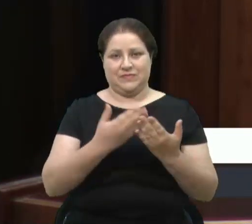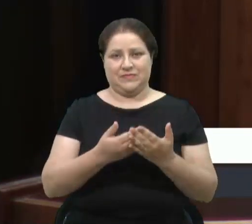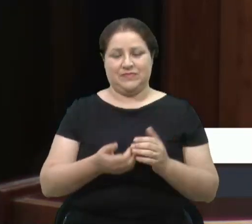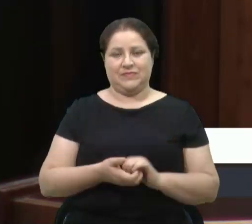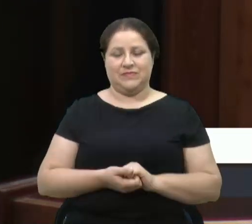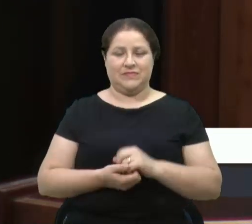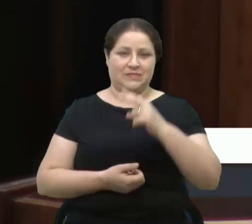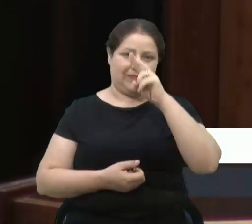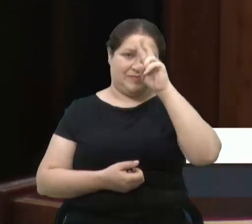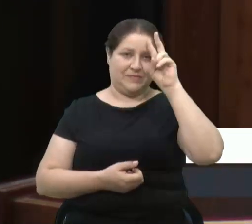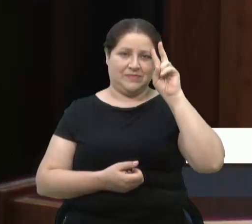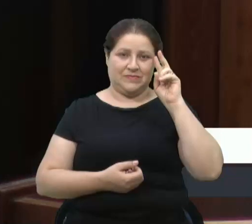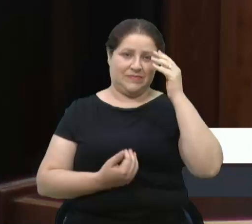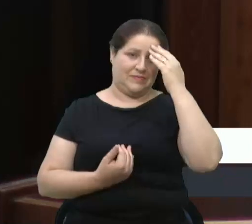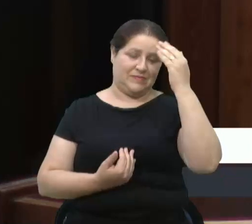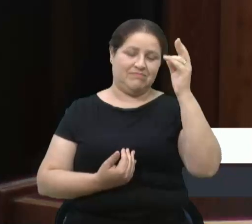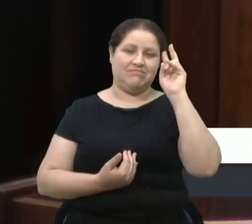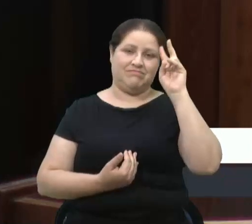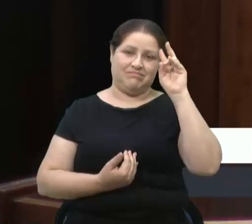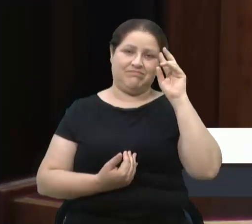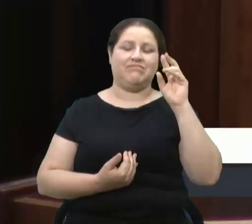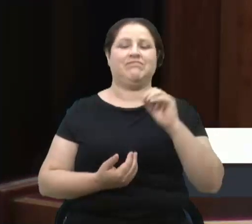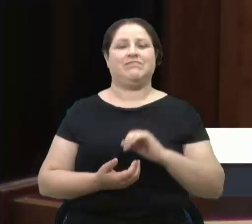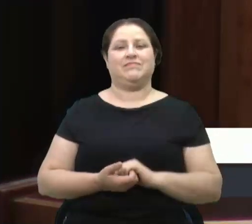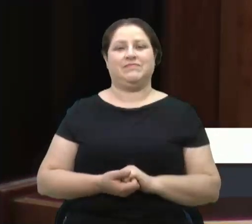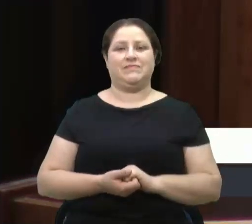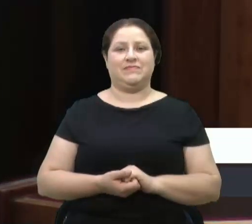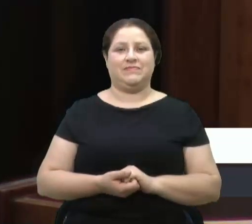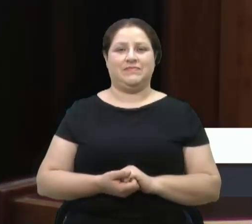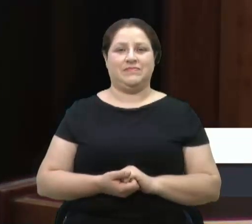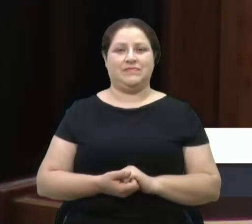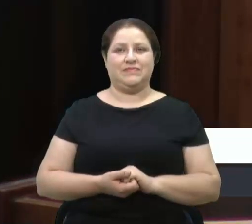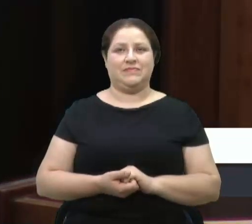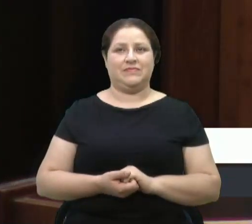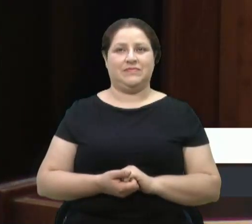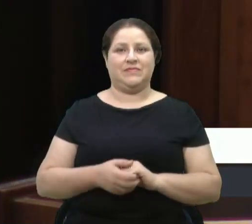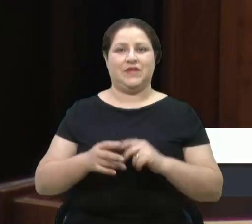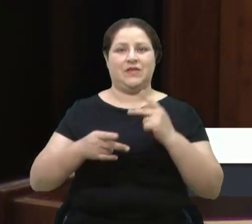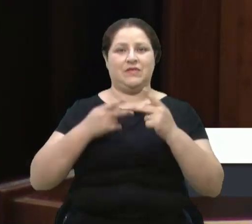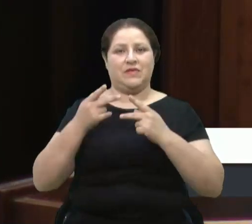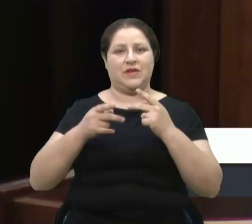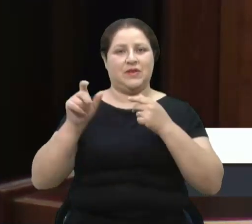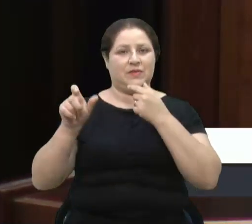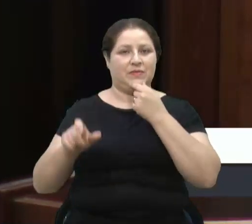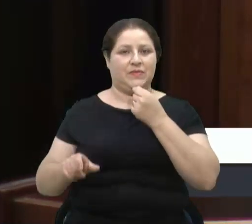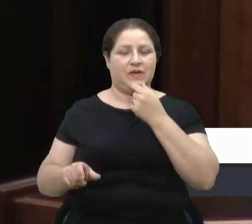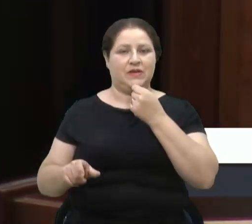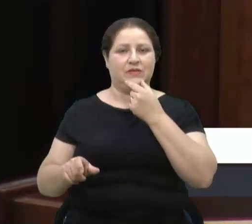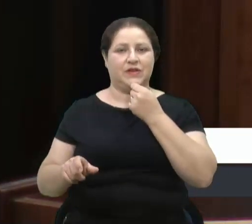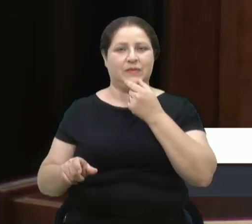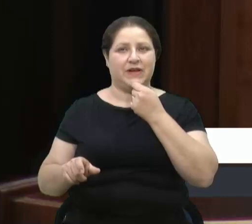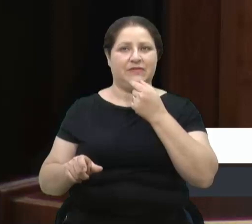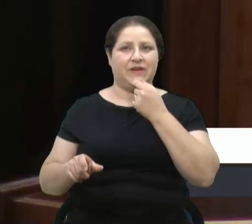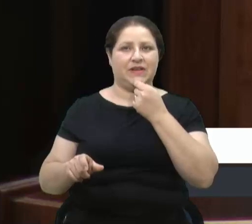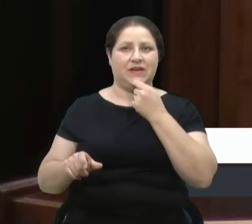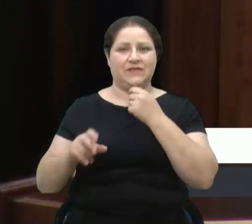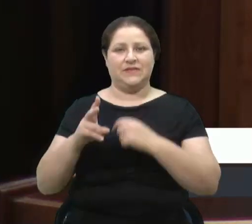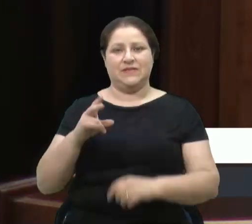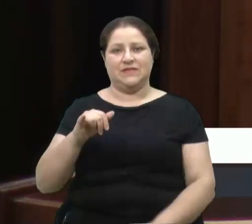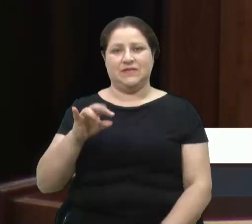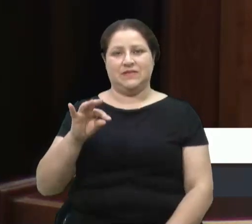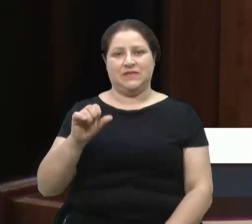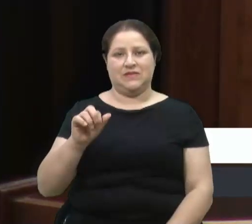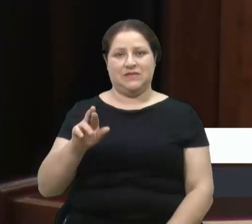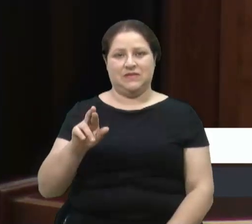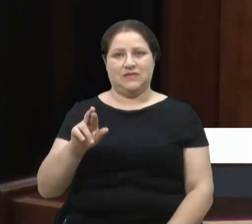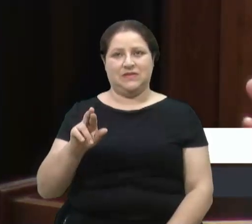obrigado pela recordação depois das palavras do Vitor a gente queridos